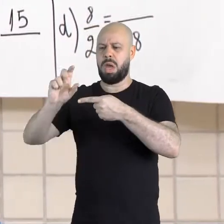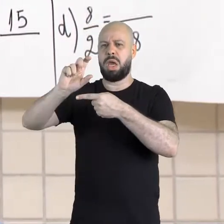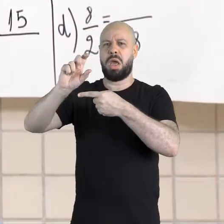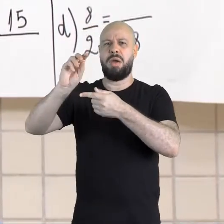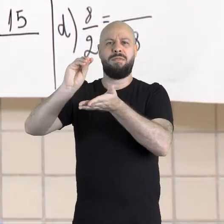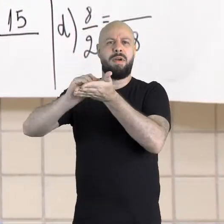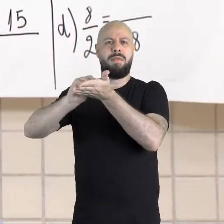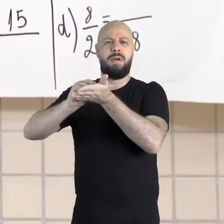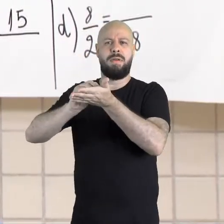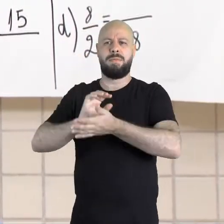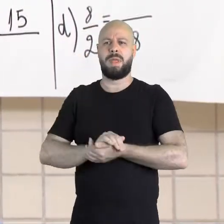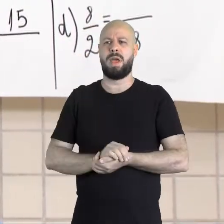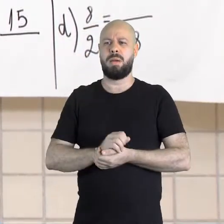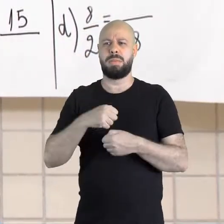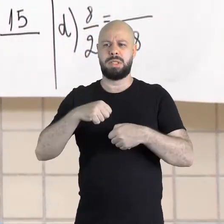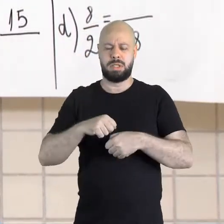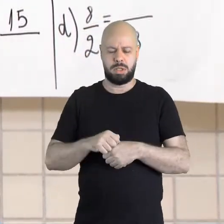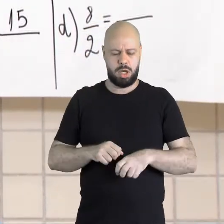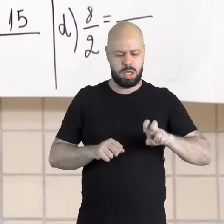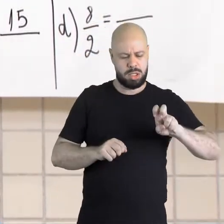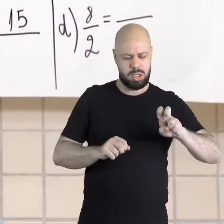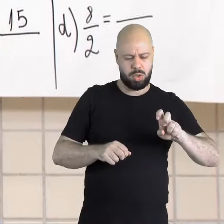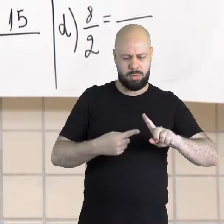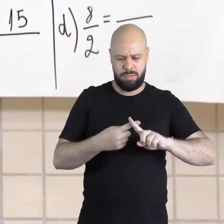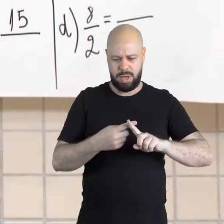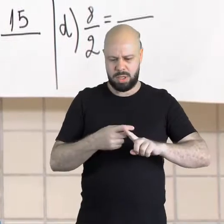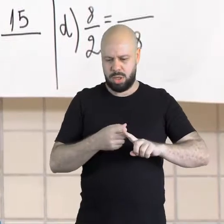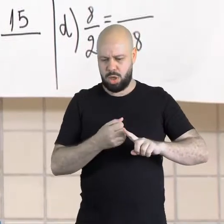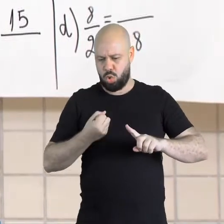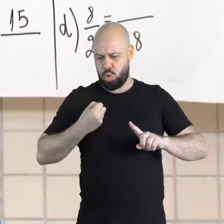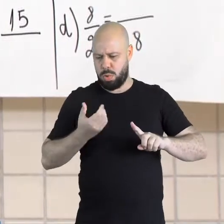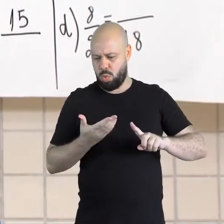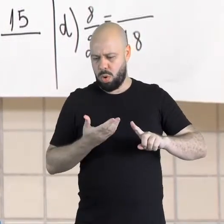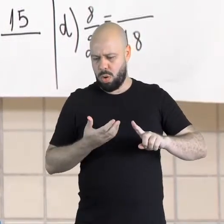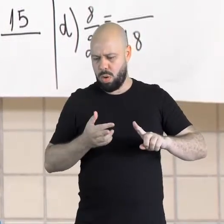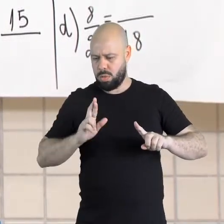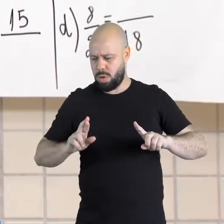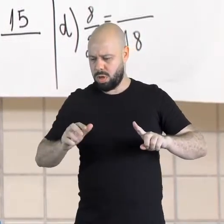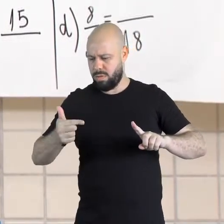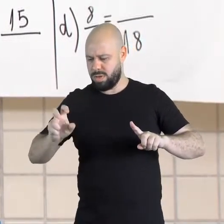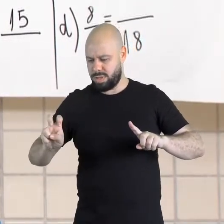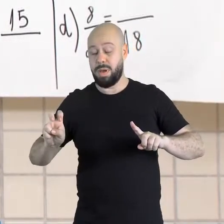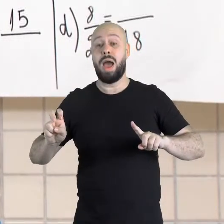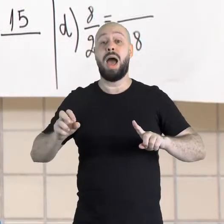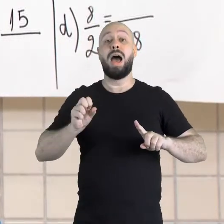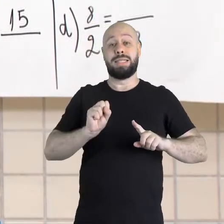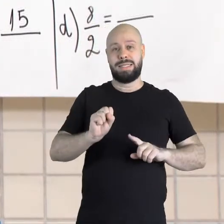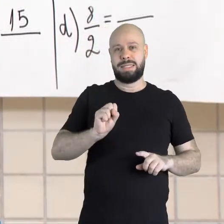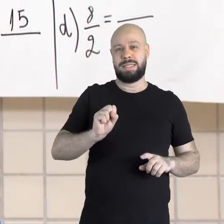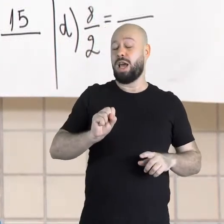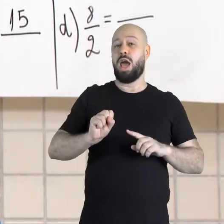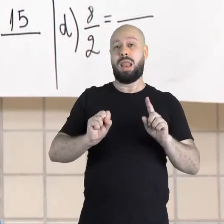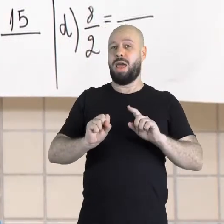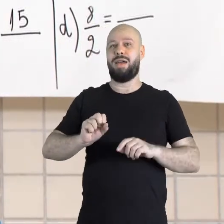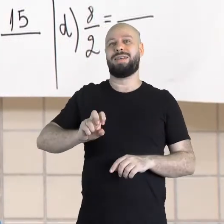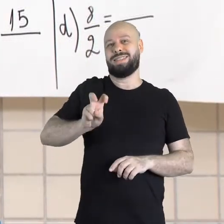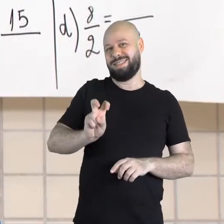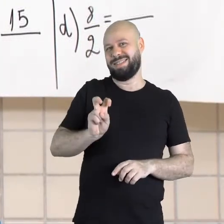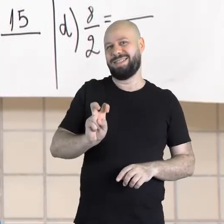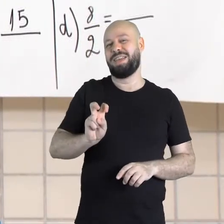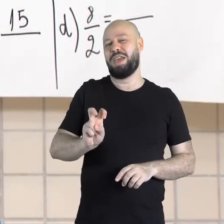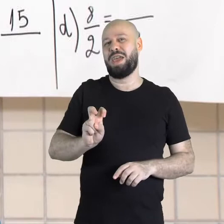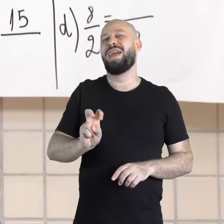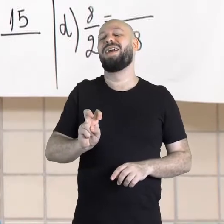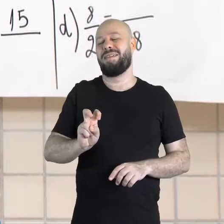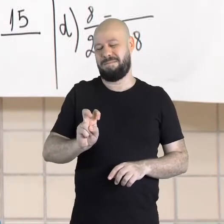que dá 25? O 5. Se eu multiplico o denominador por 5, o numerador também tem